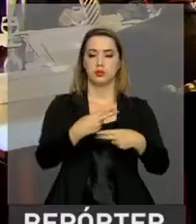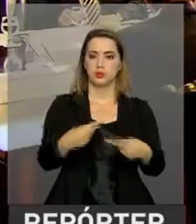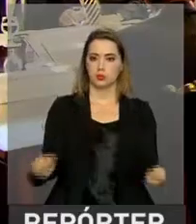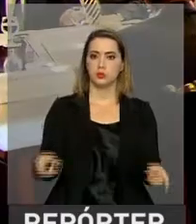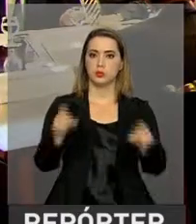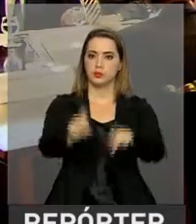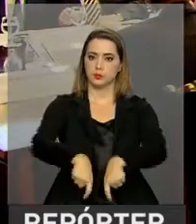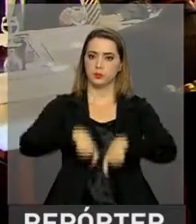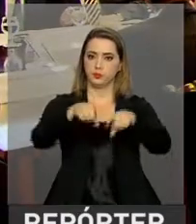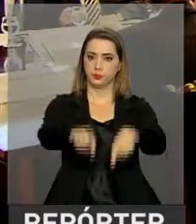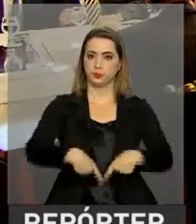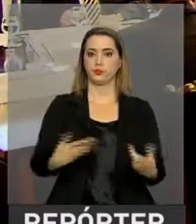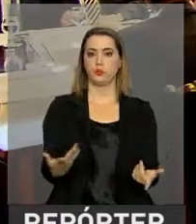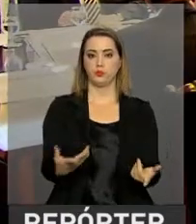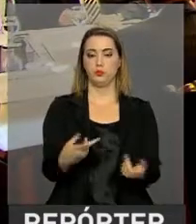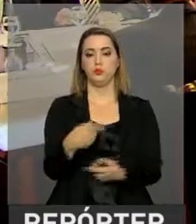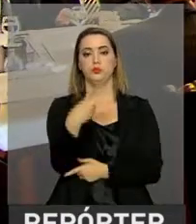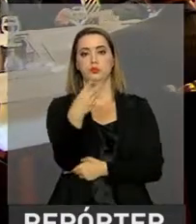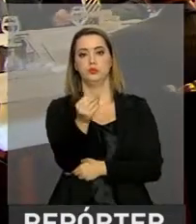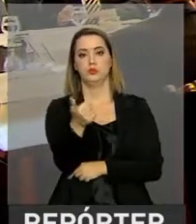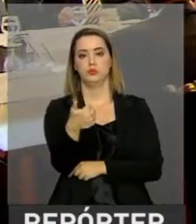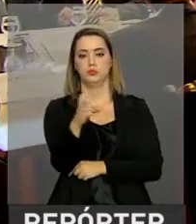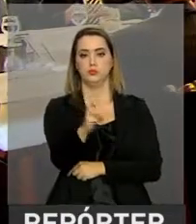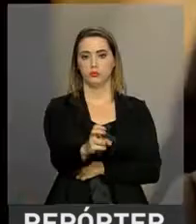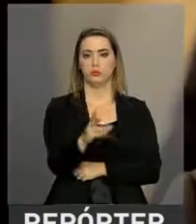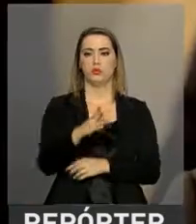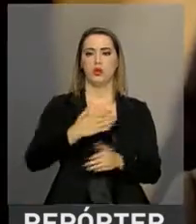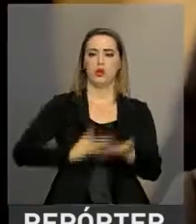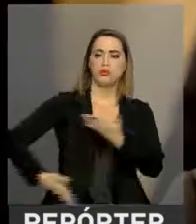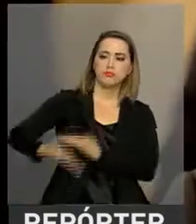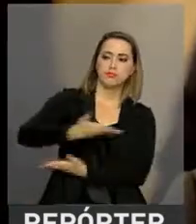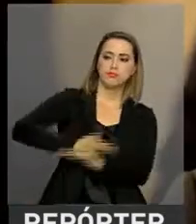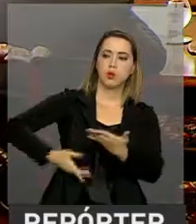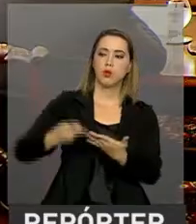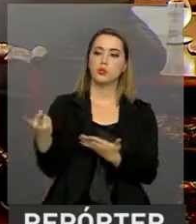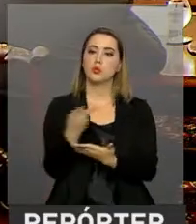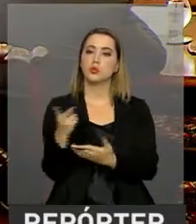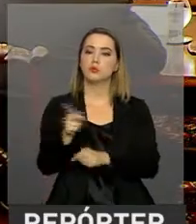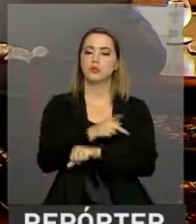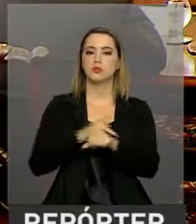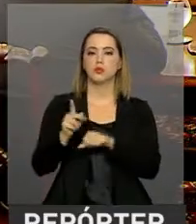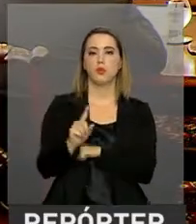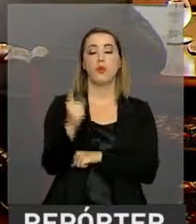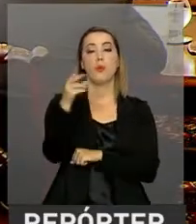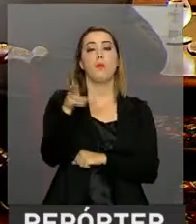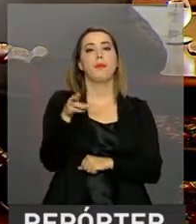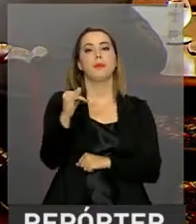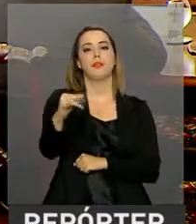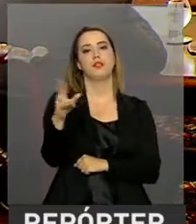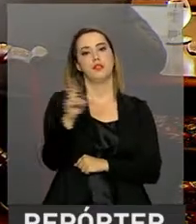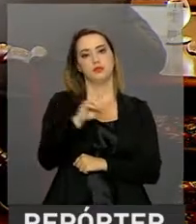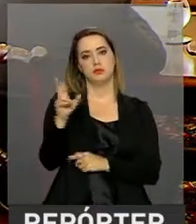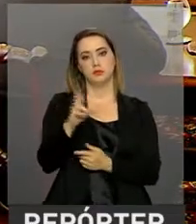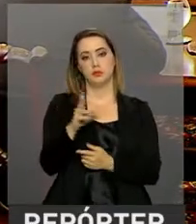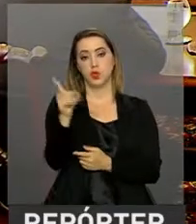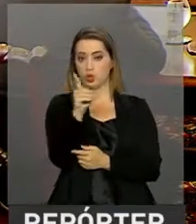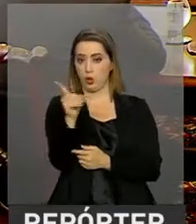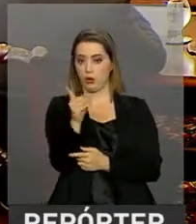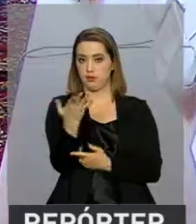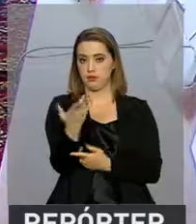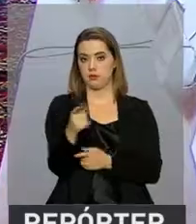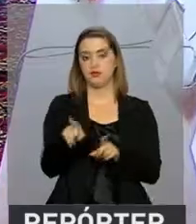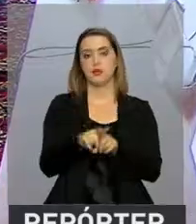em 2015 as trocas comerciais entre os dois países foram de 1 bilhão e 600 milhões de dólares